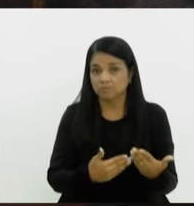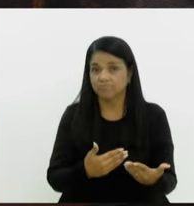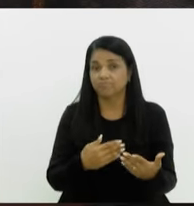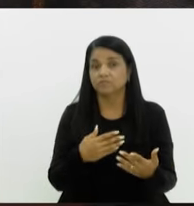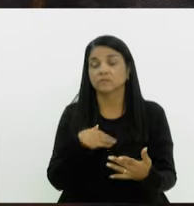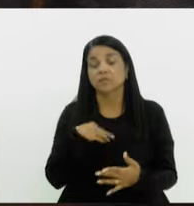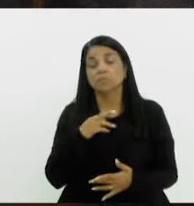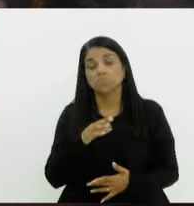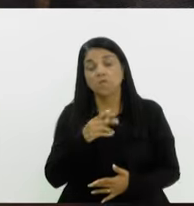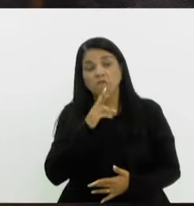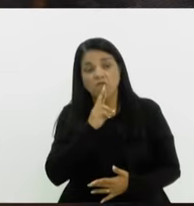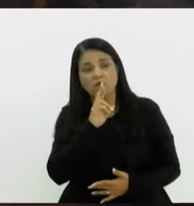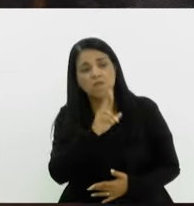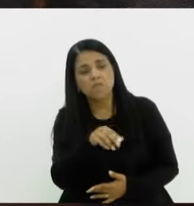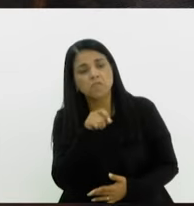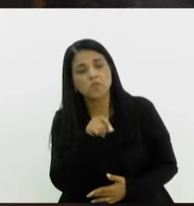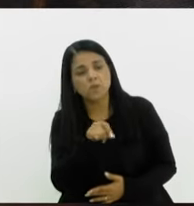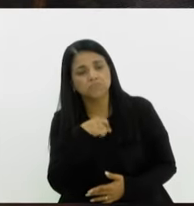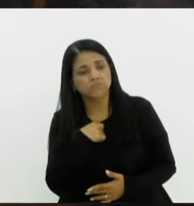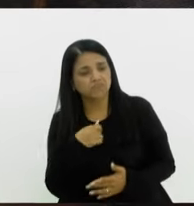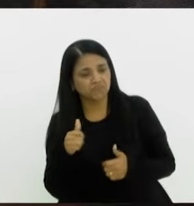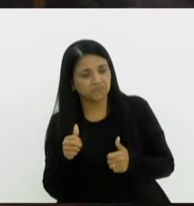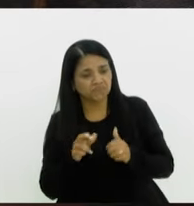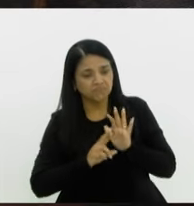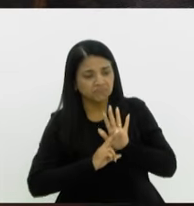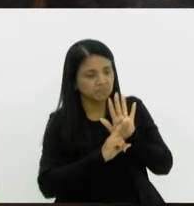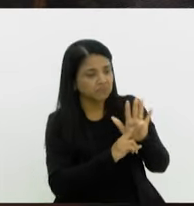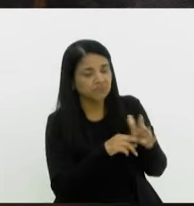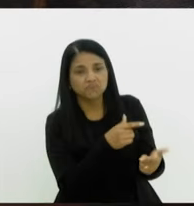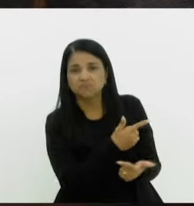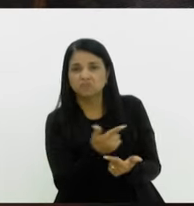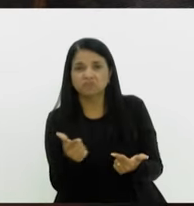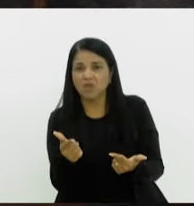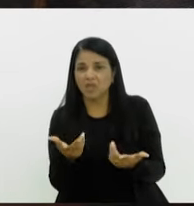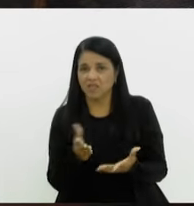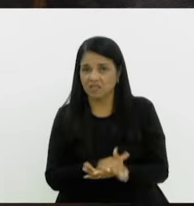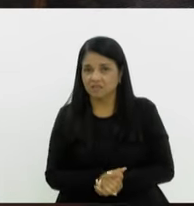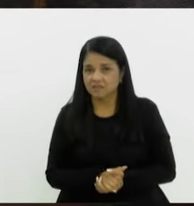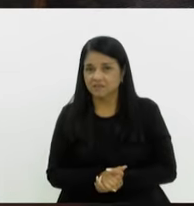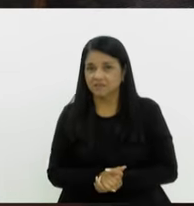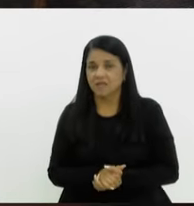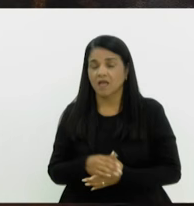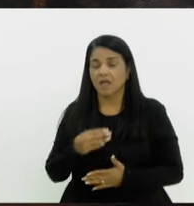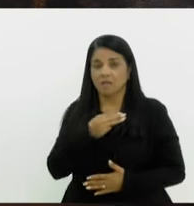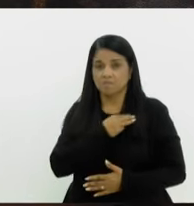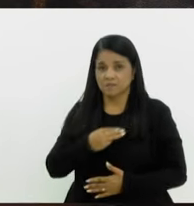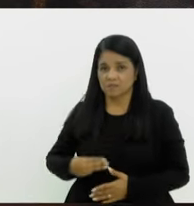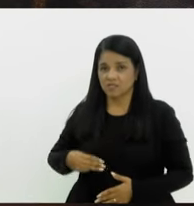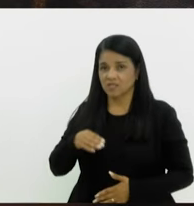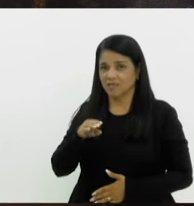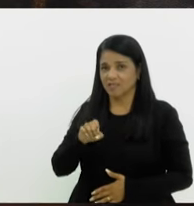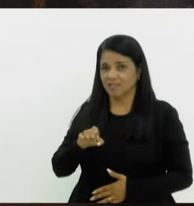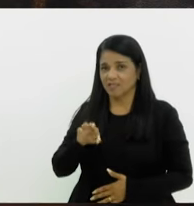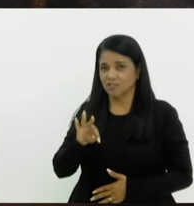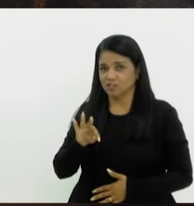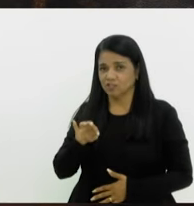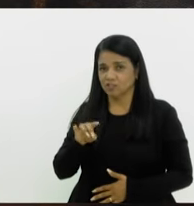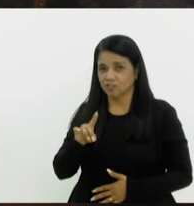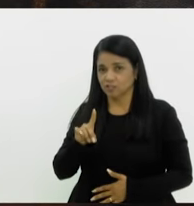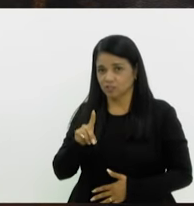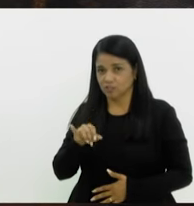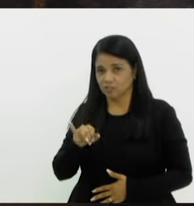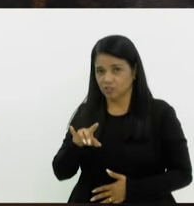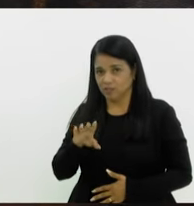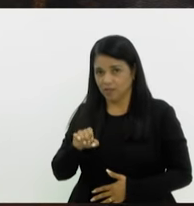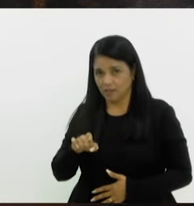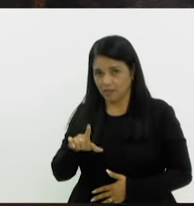Poxa eu não me vejo representada lá e a ministra Dilene já saiu mas eu gosto muito de dar o exemplo dela e da